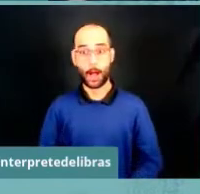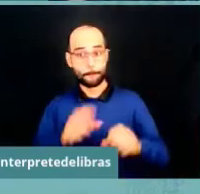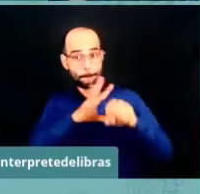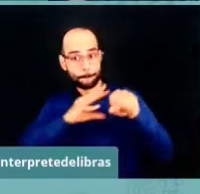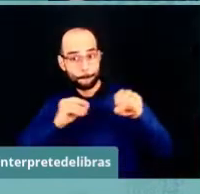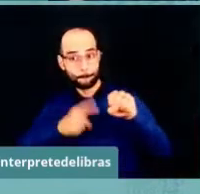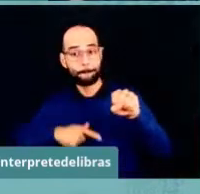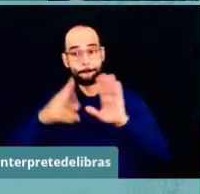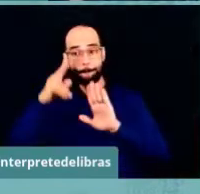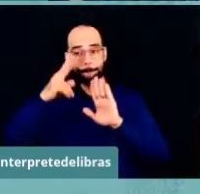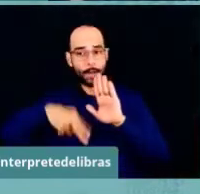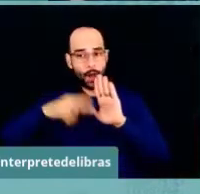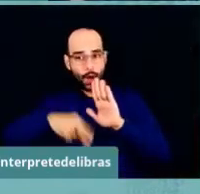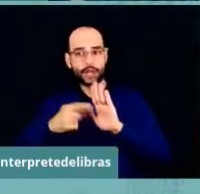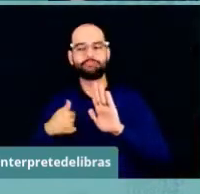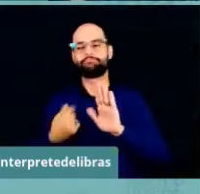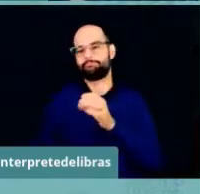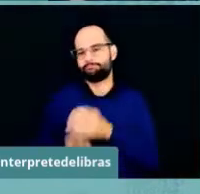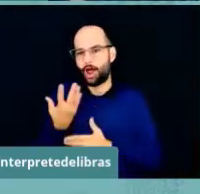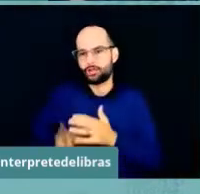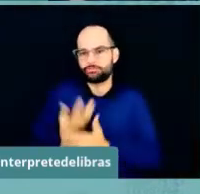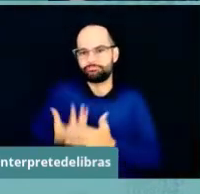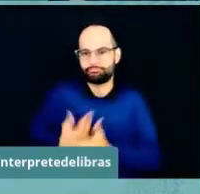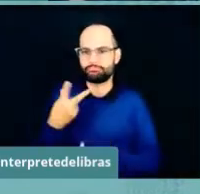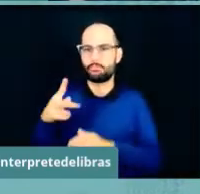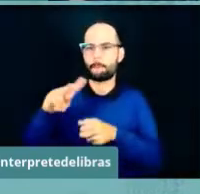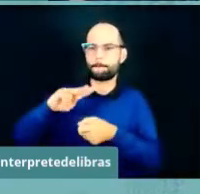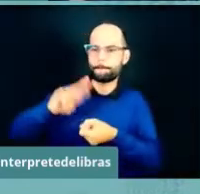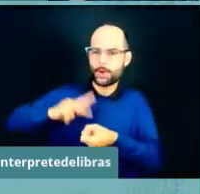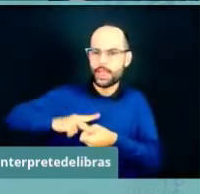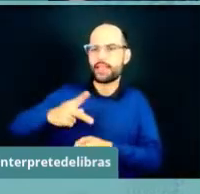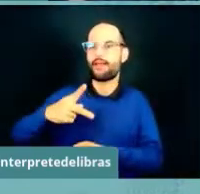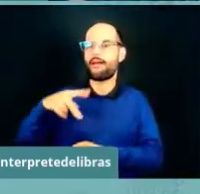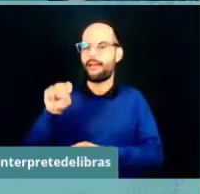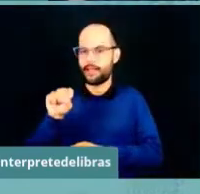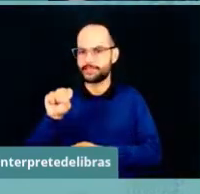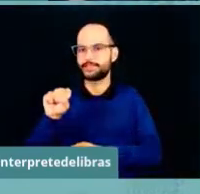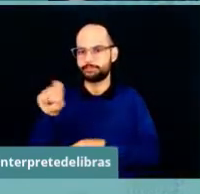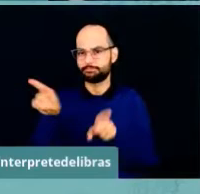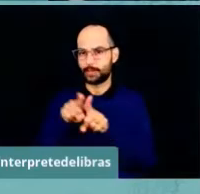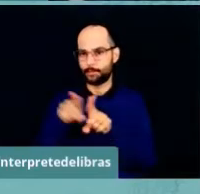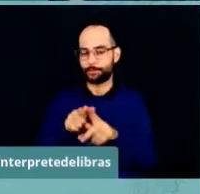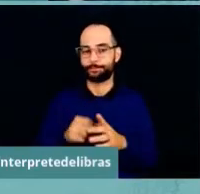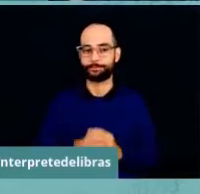então segura, possível imunidade de curta duração,